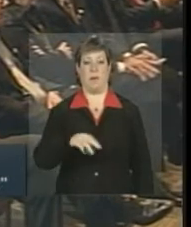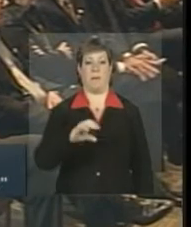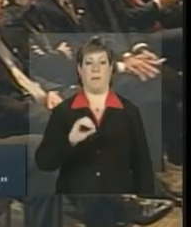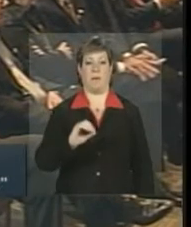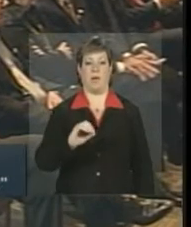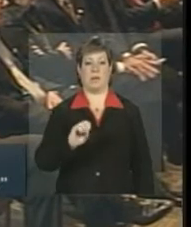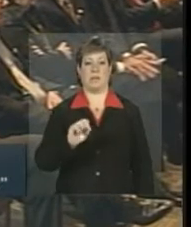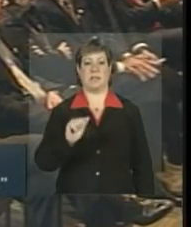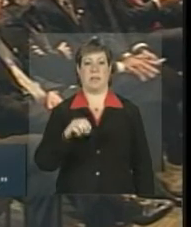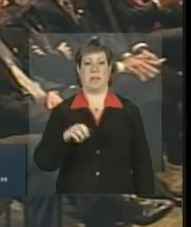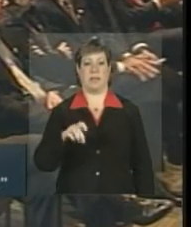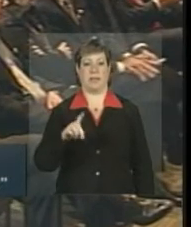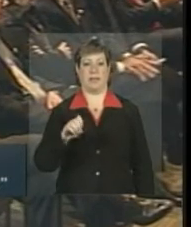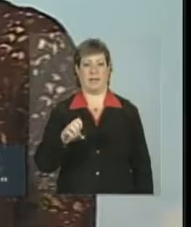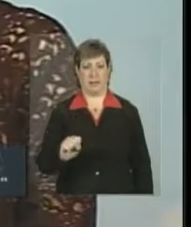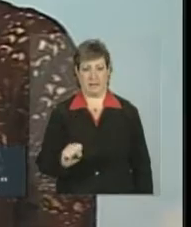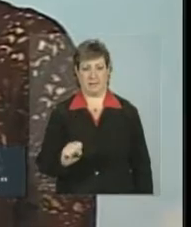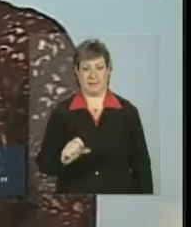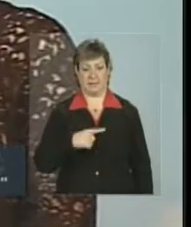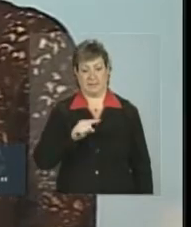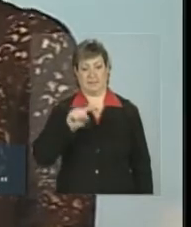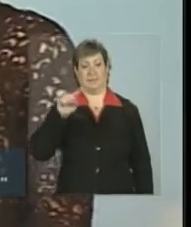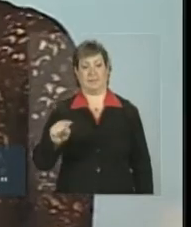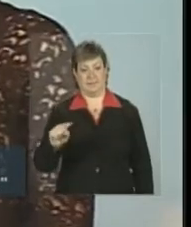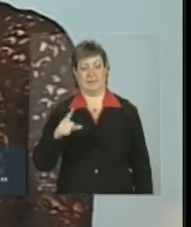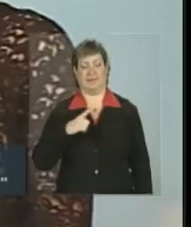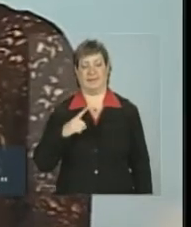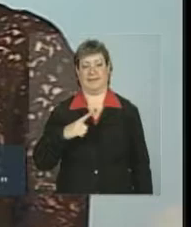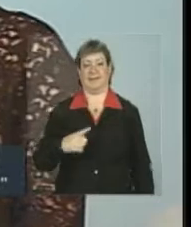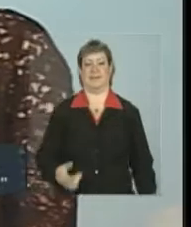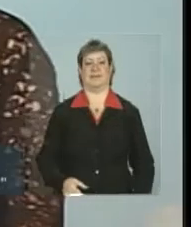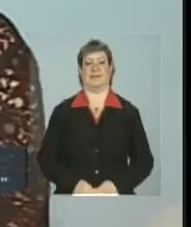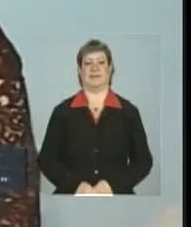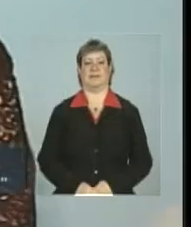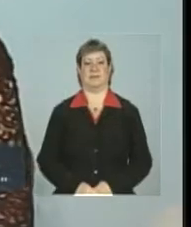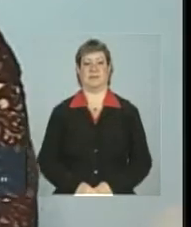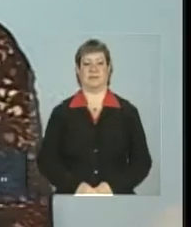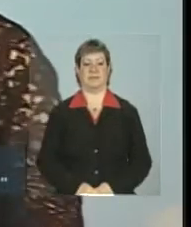Moçamedes, tem um acento circunflexo.